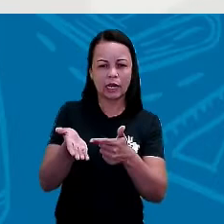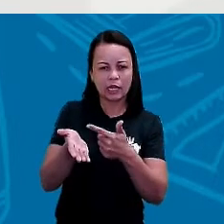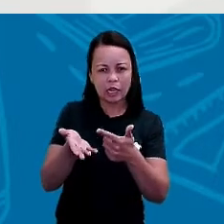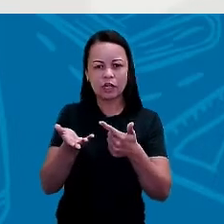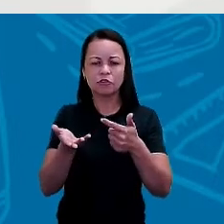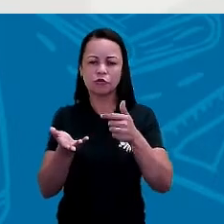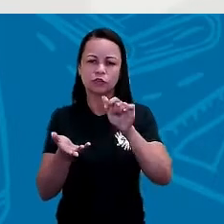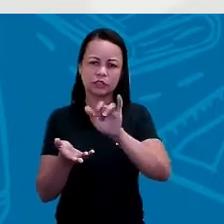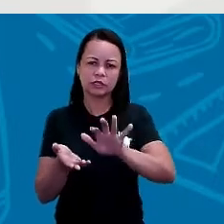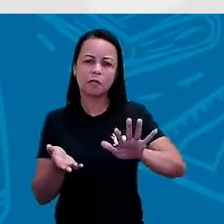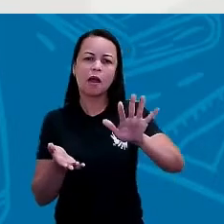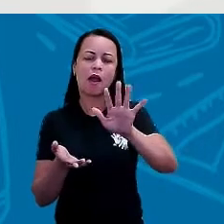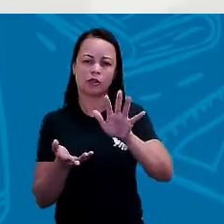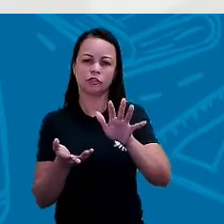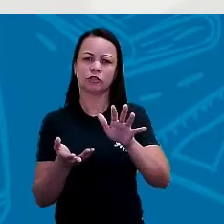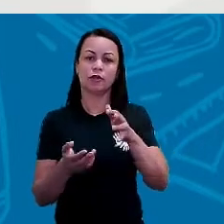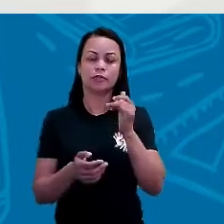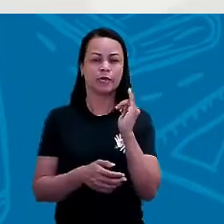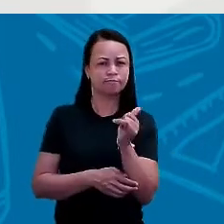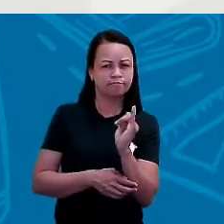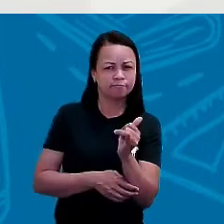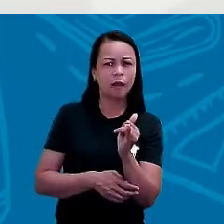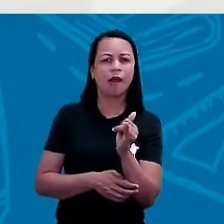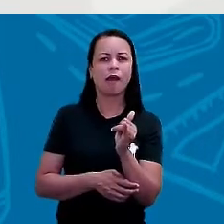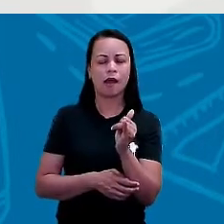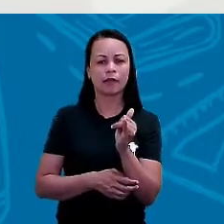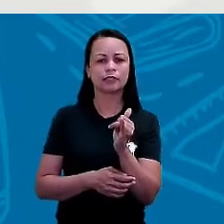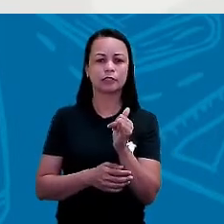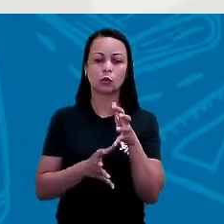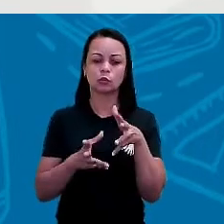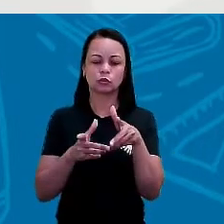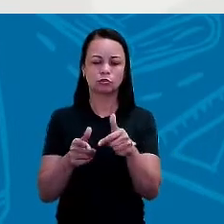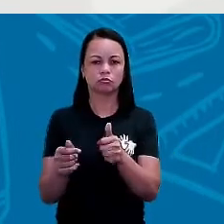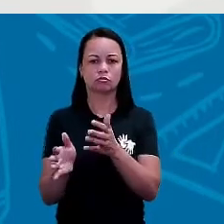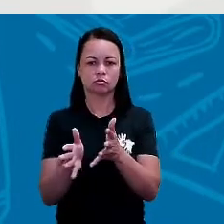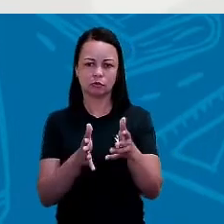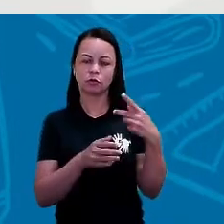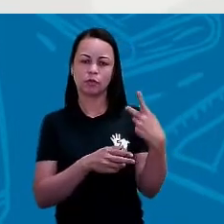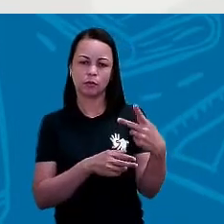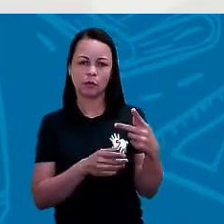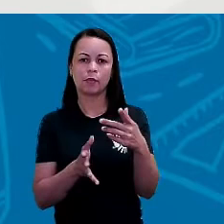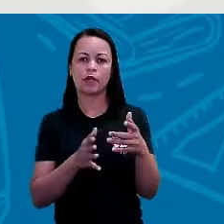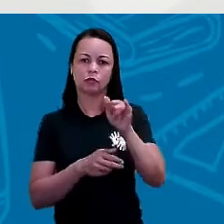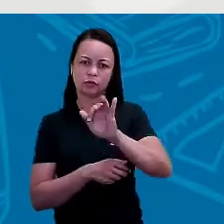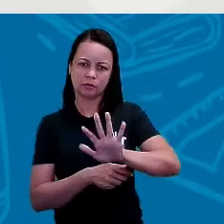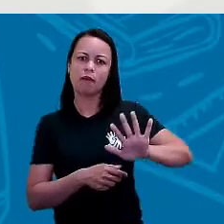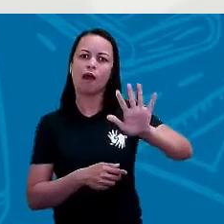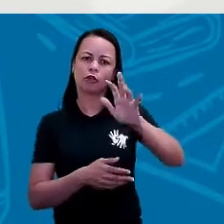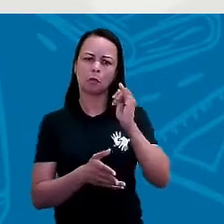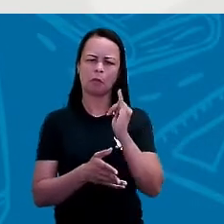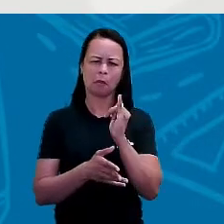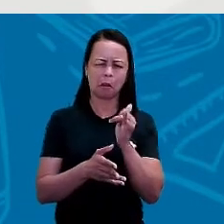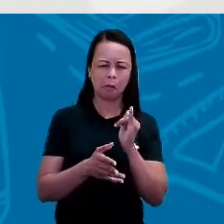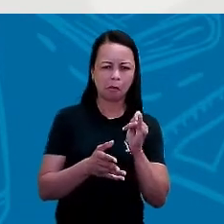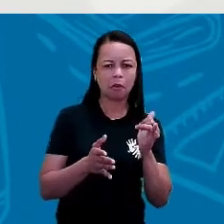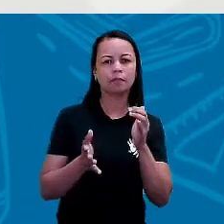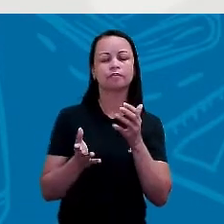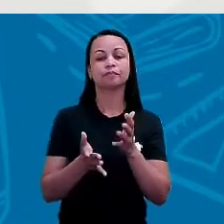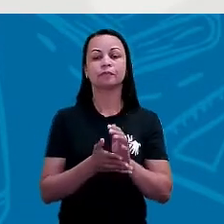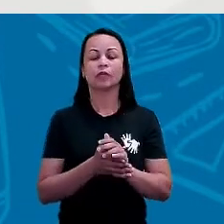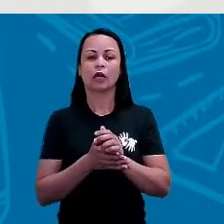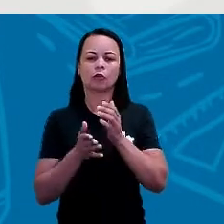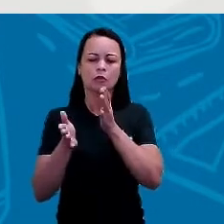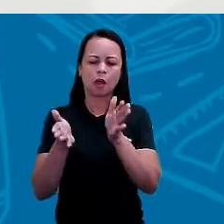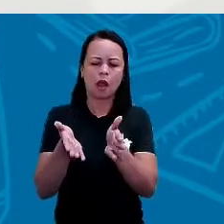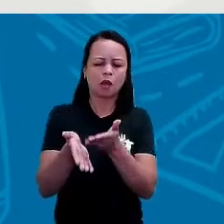livros imagens, que a narração toda é feita por meio das imagens. E ali, quando nós vamos passando